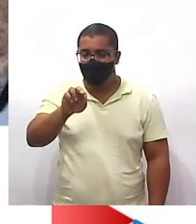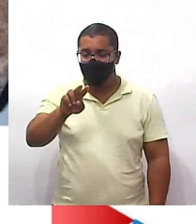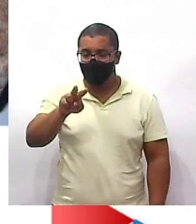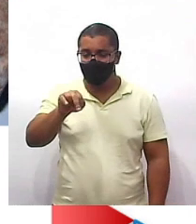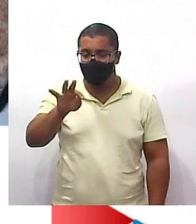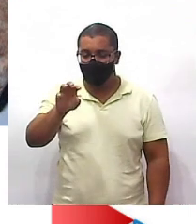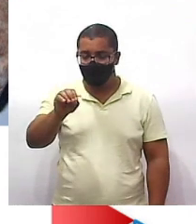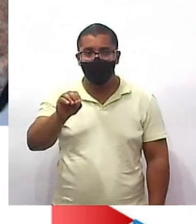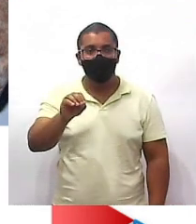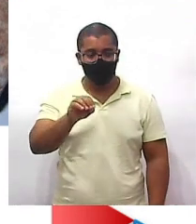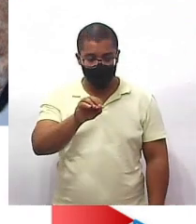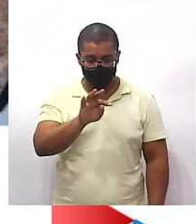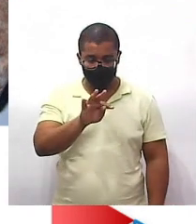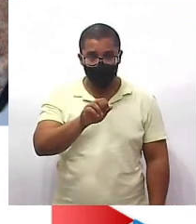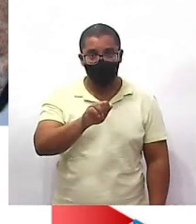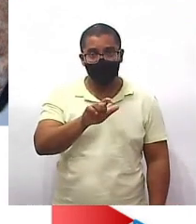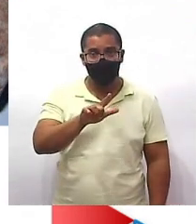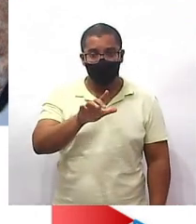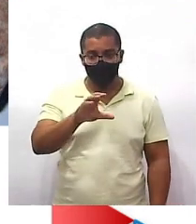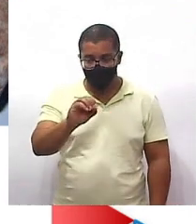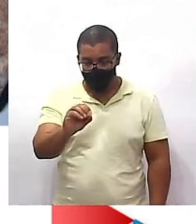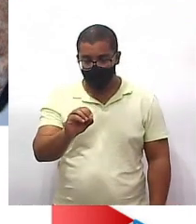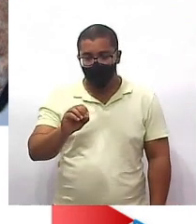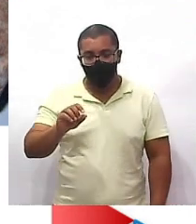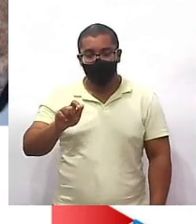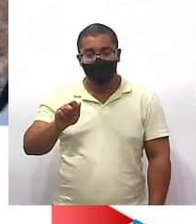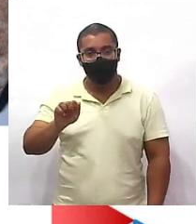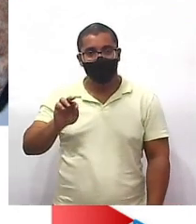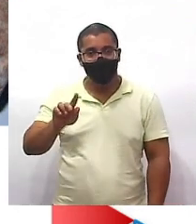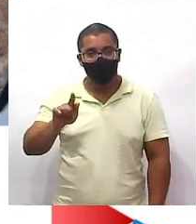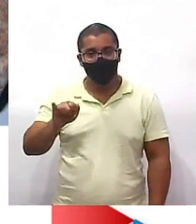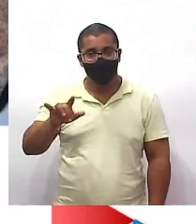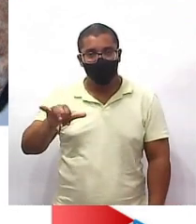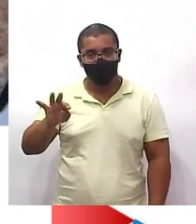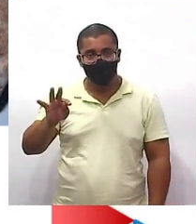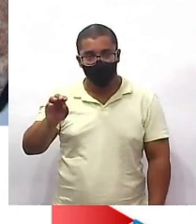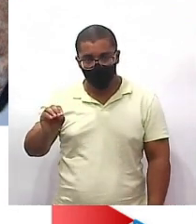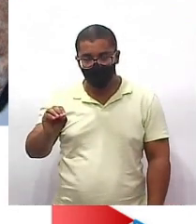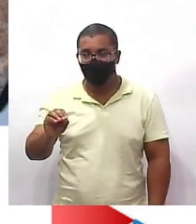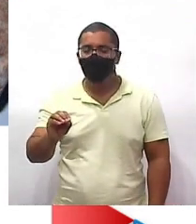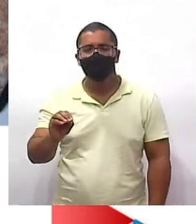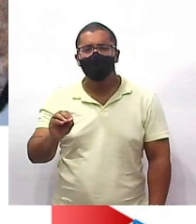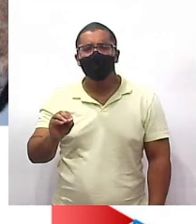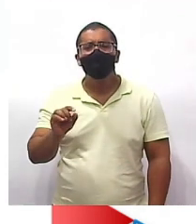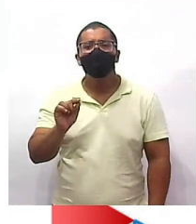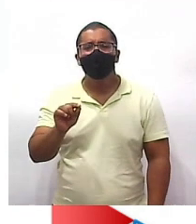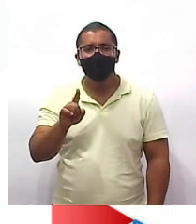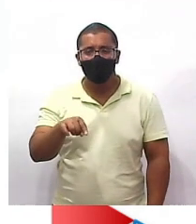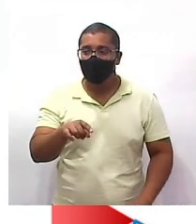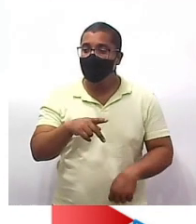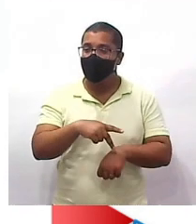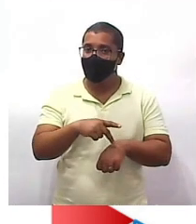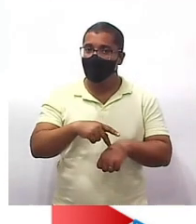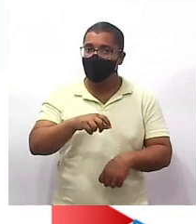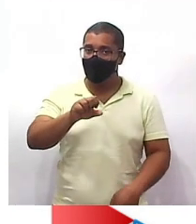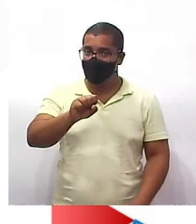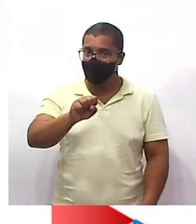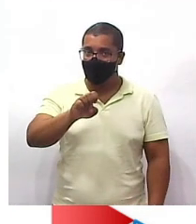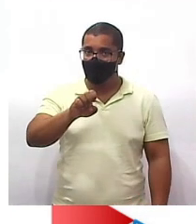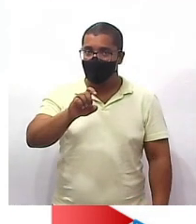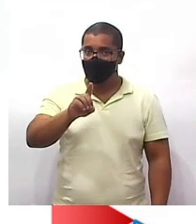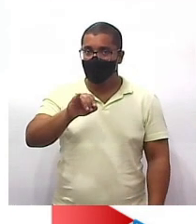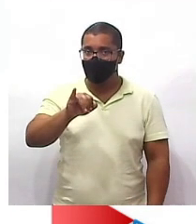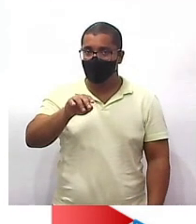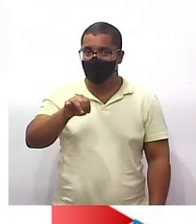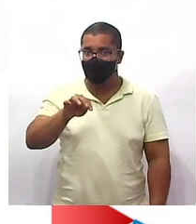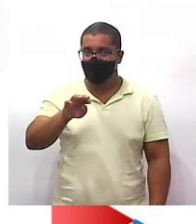o argilito. Essas rochas aí são exemplos de rochas sedimentares. Bom, bora agora